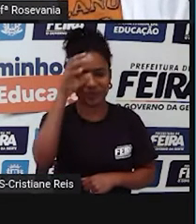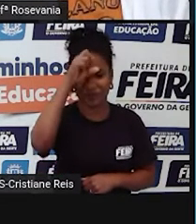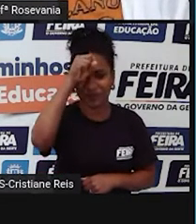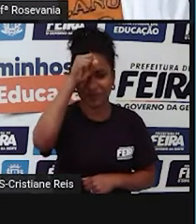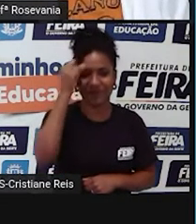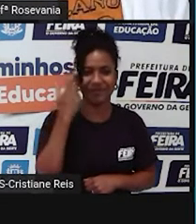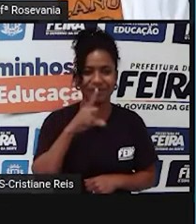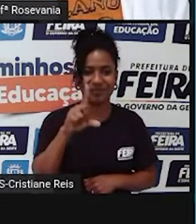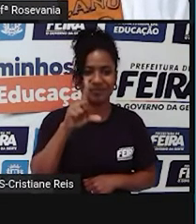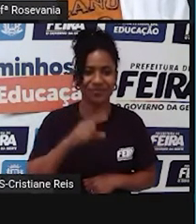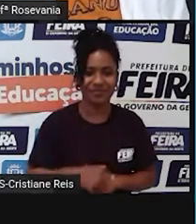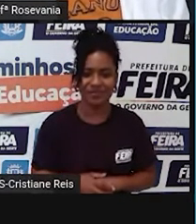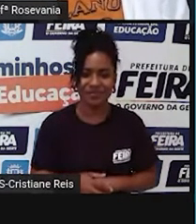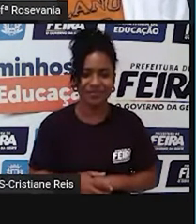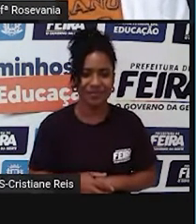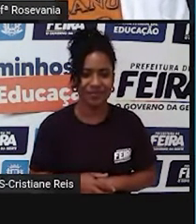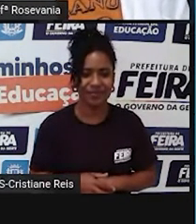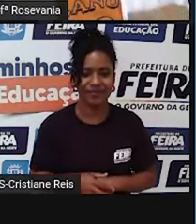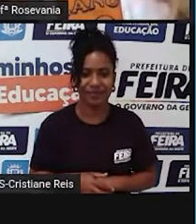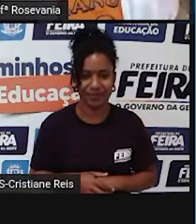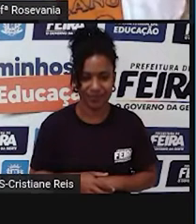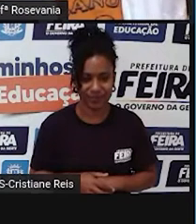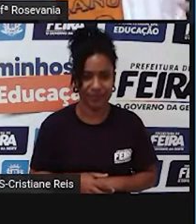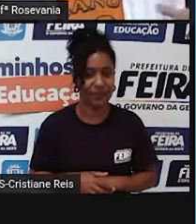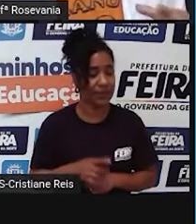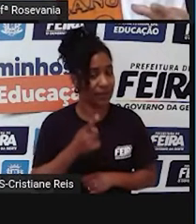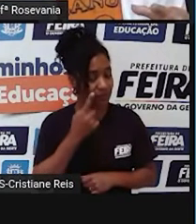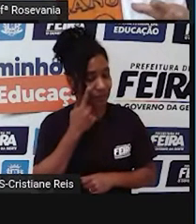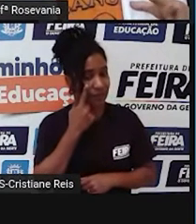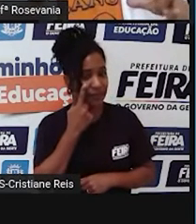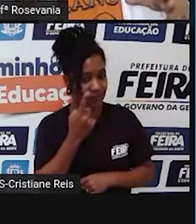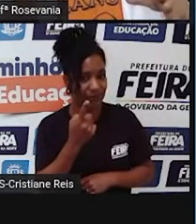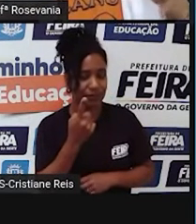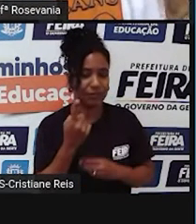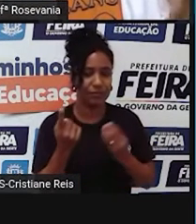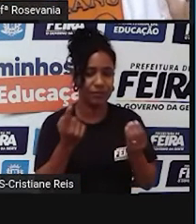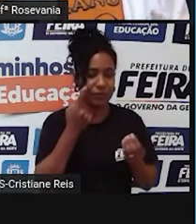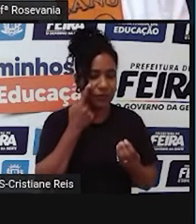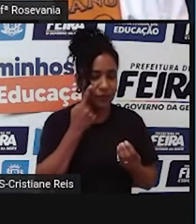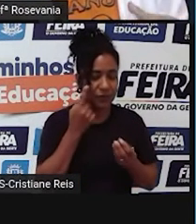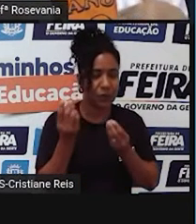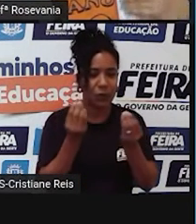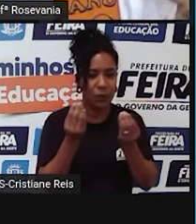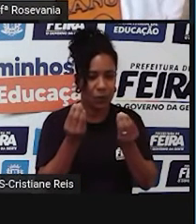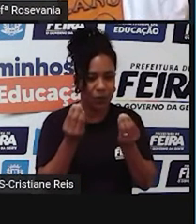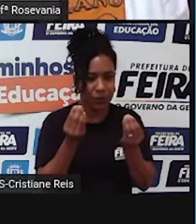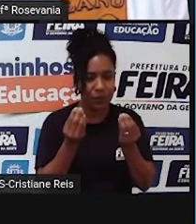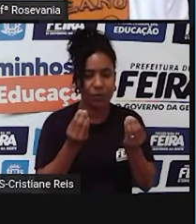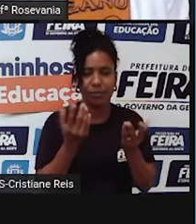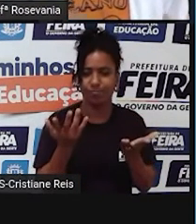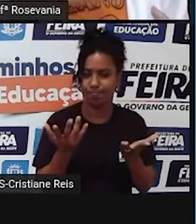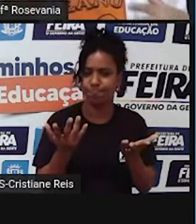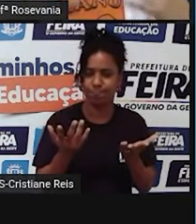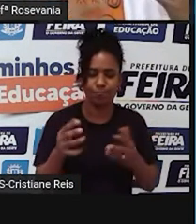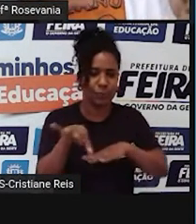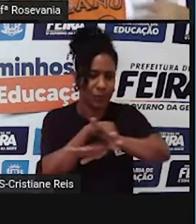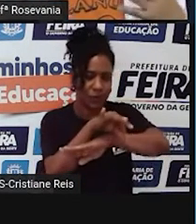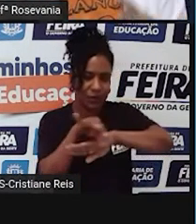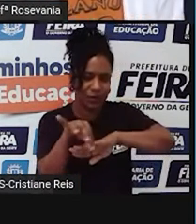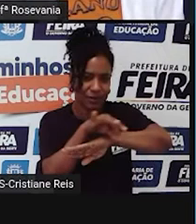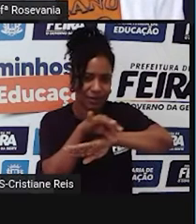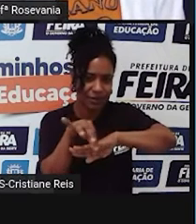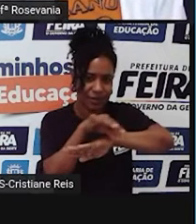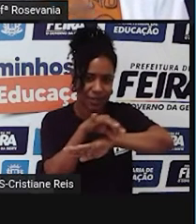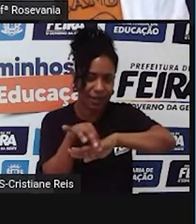né? Mas aí agora, bora observar agora qual a importância de usar uma escala, né, de se